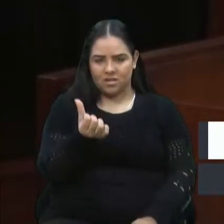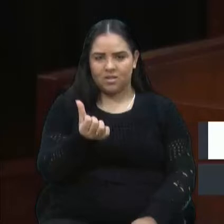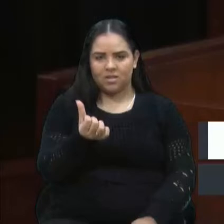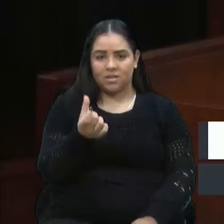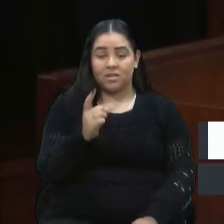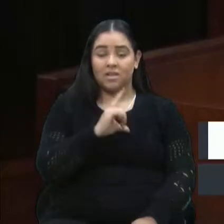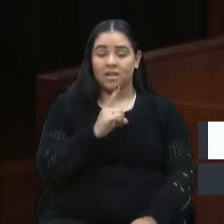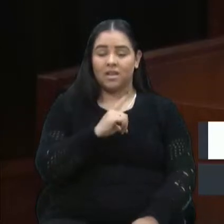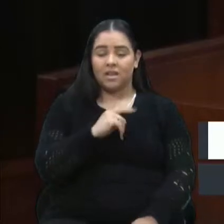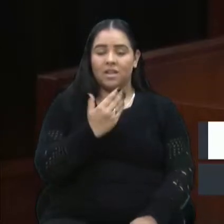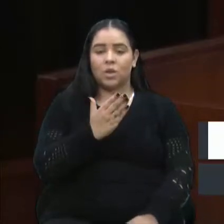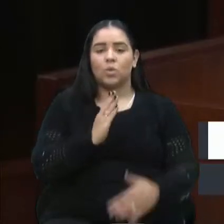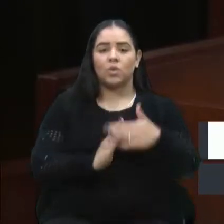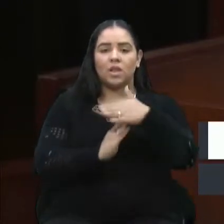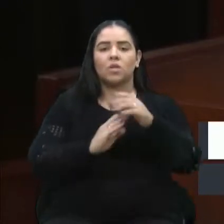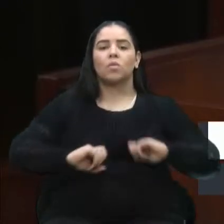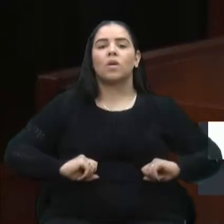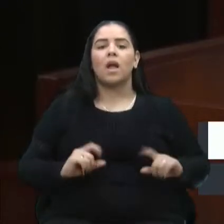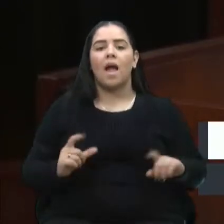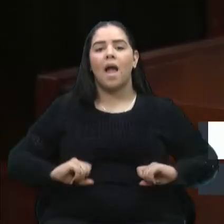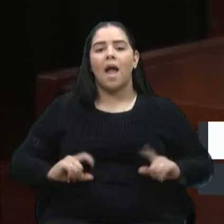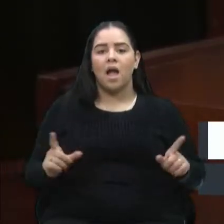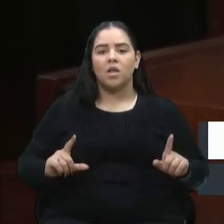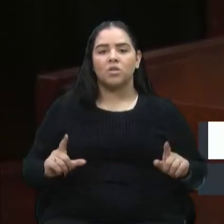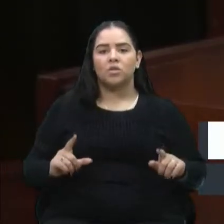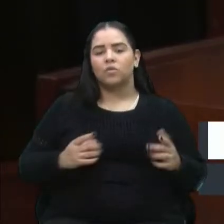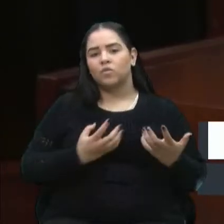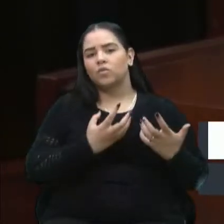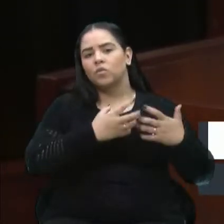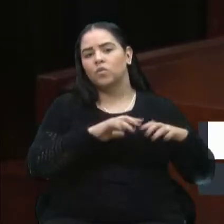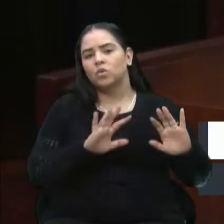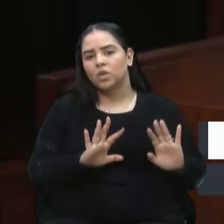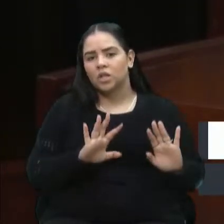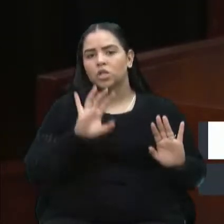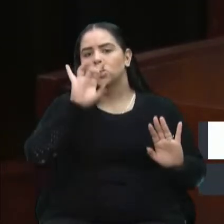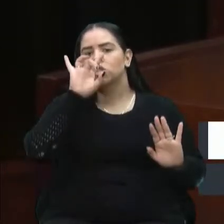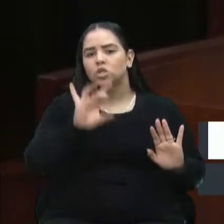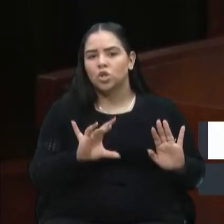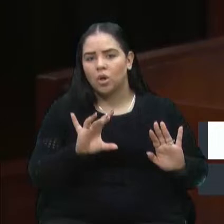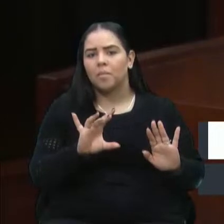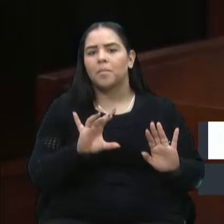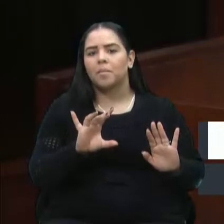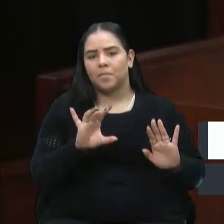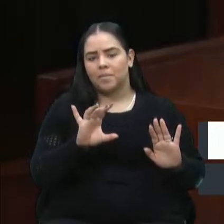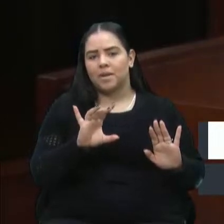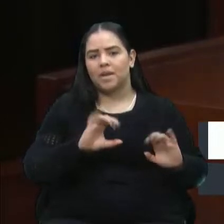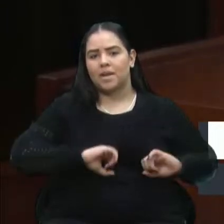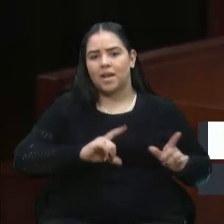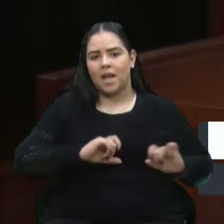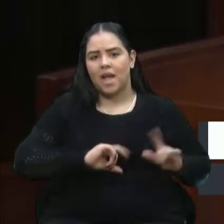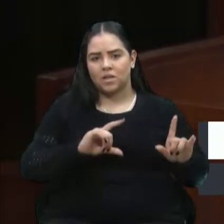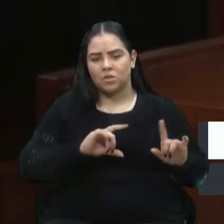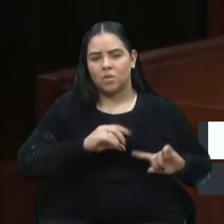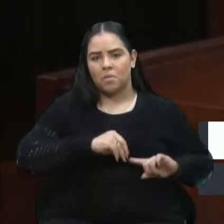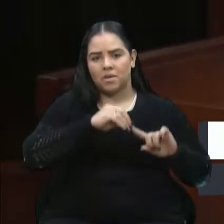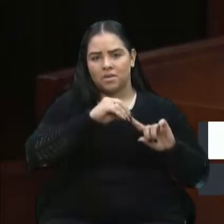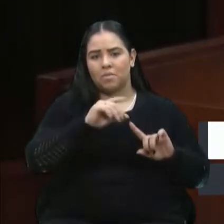de que o teto de gastos ele funciona apenas para as despesas primárias. O que isso